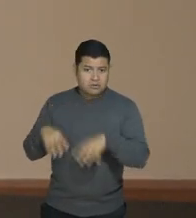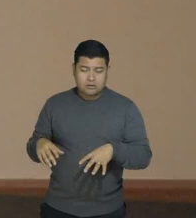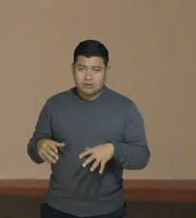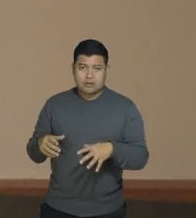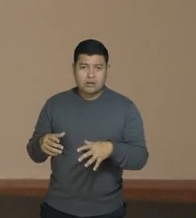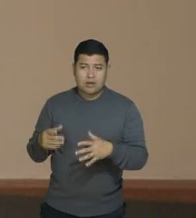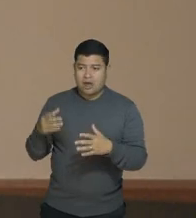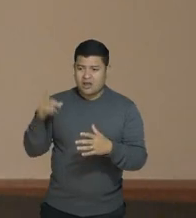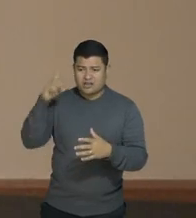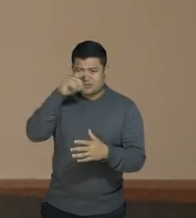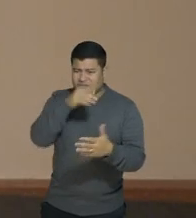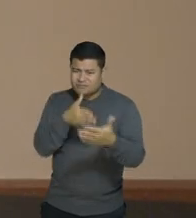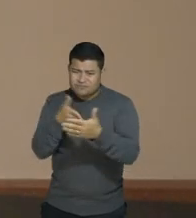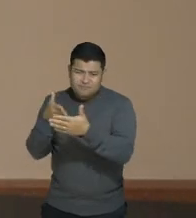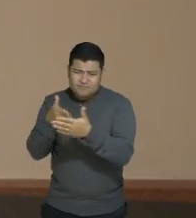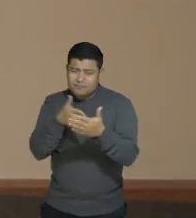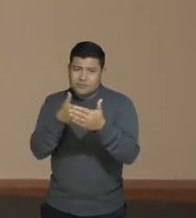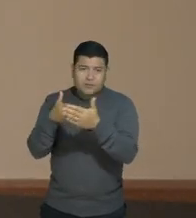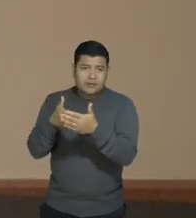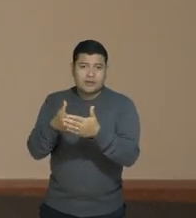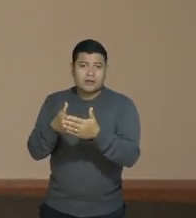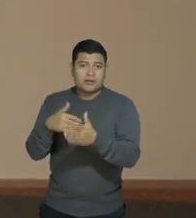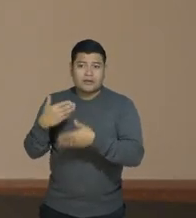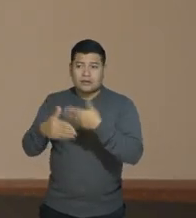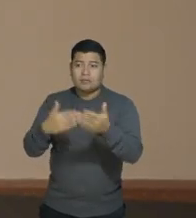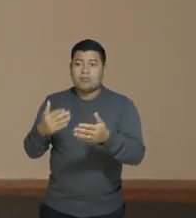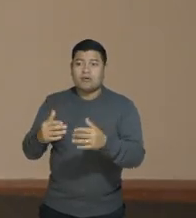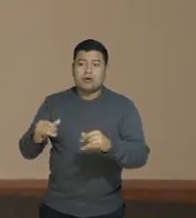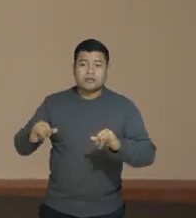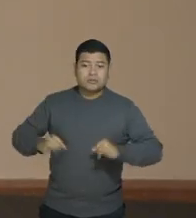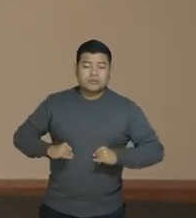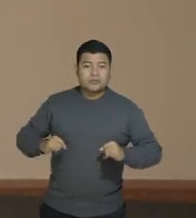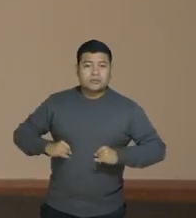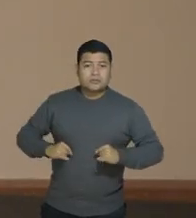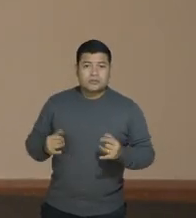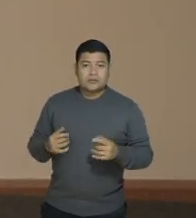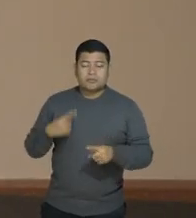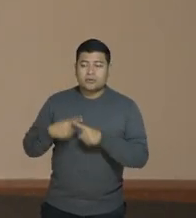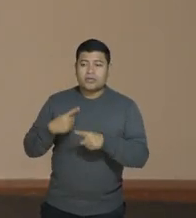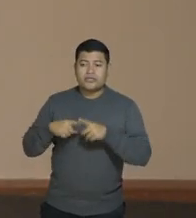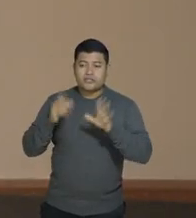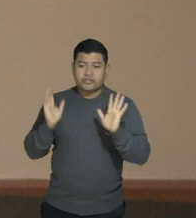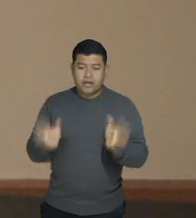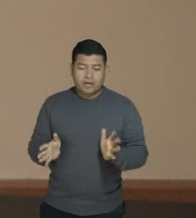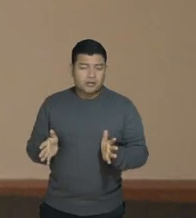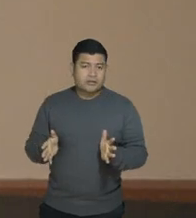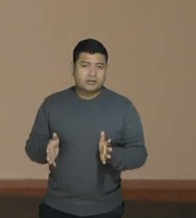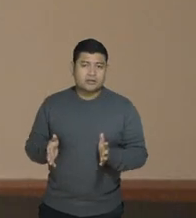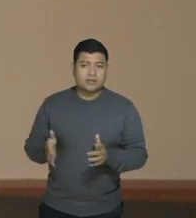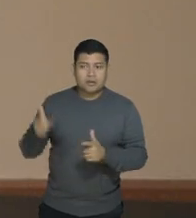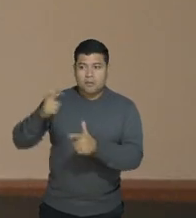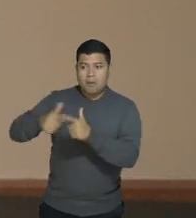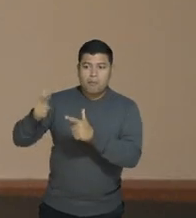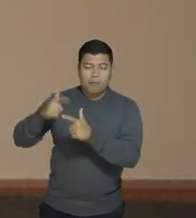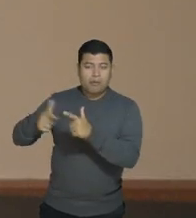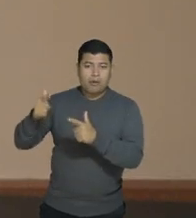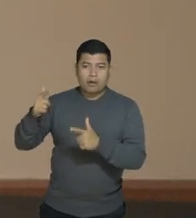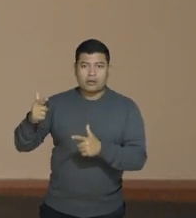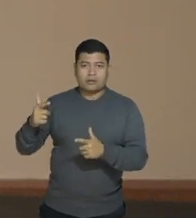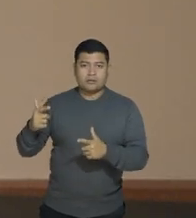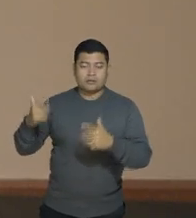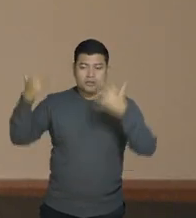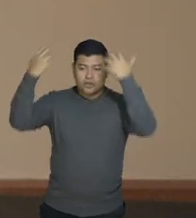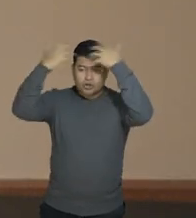criança ter que enfrentar um mundo lá na frente, com um desgaste super enorme, cognitivo, emocional e tudo